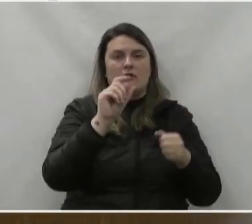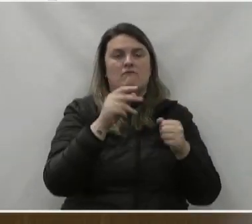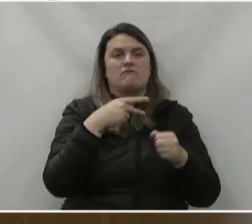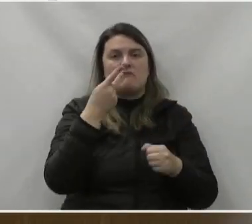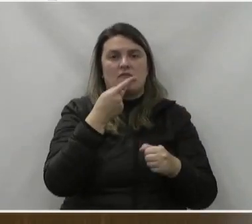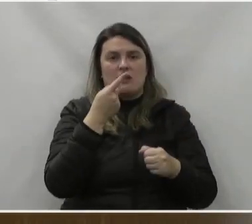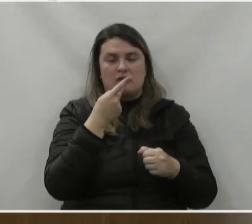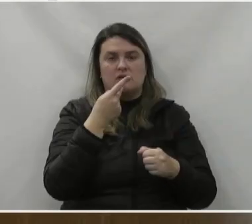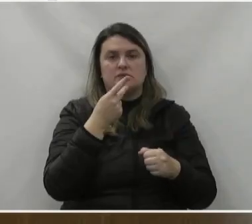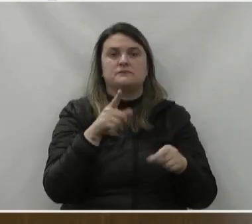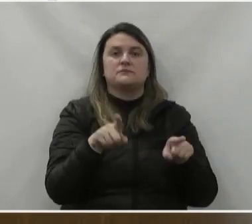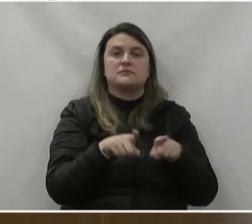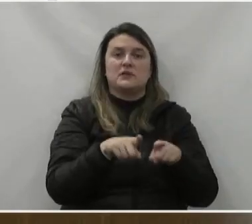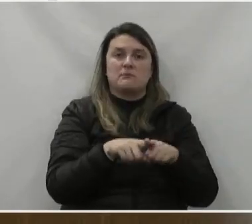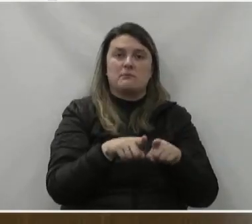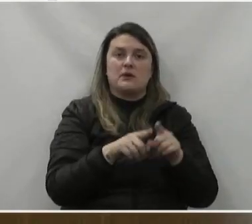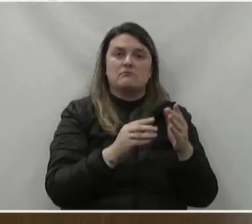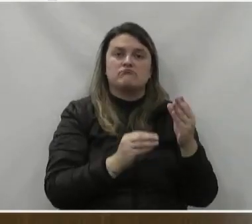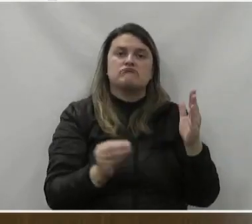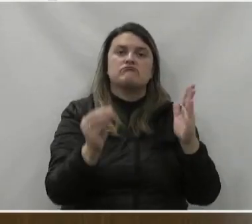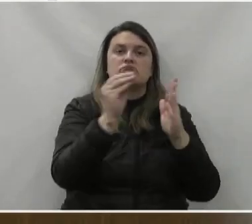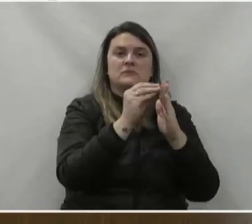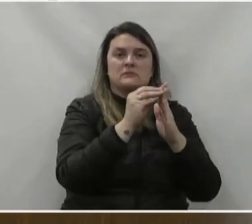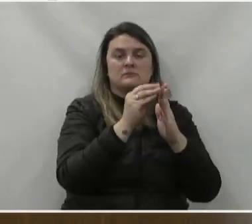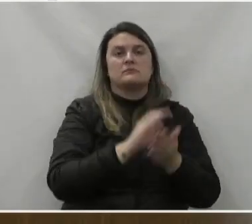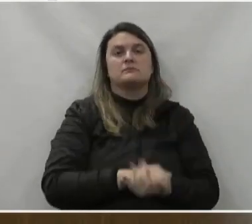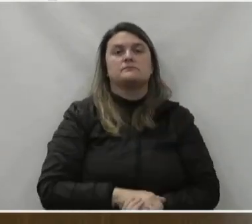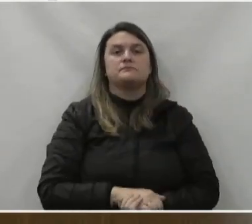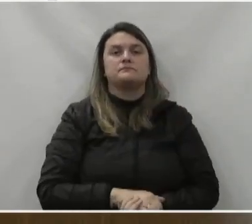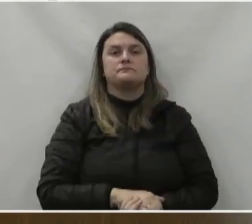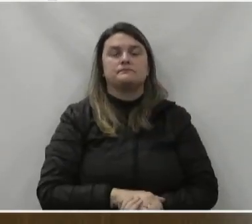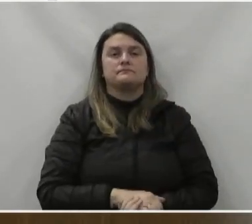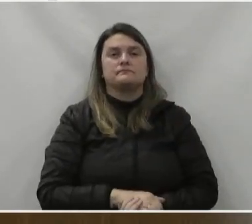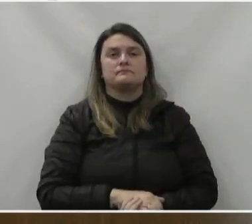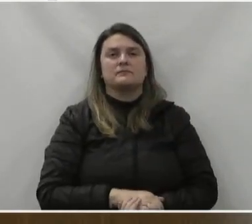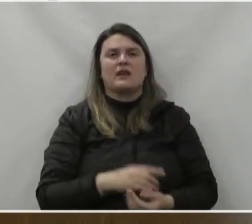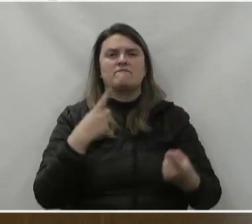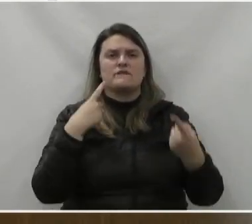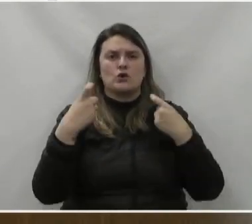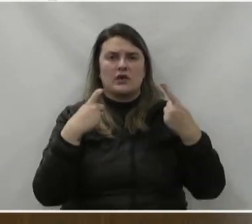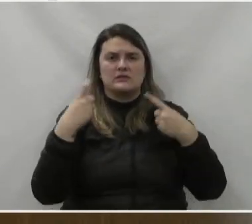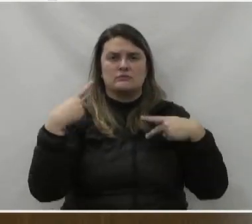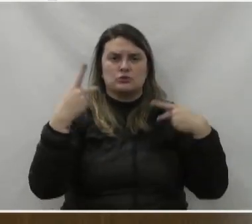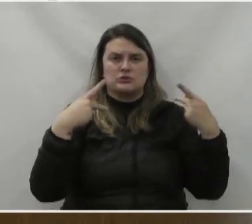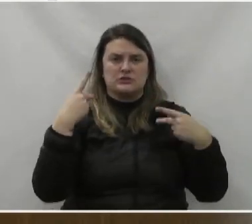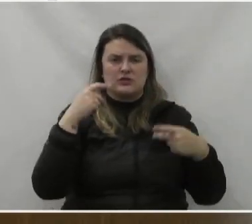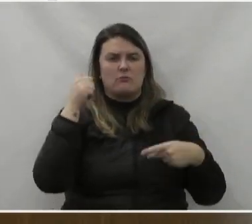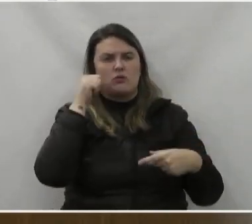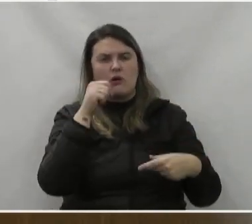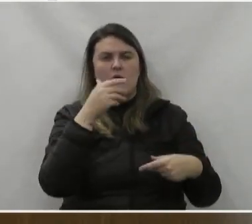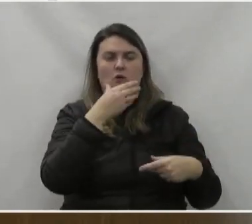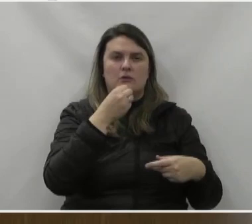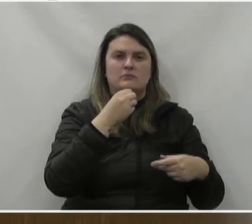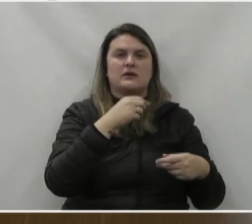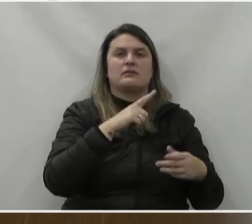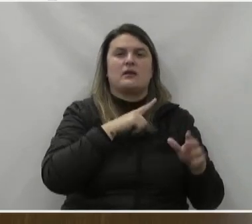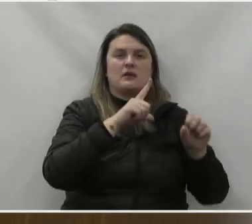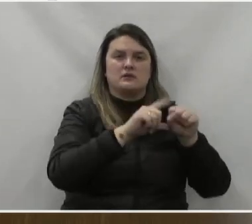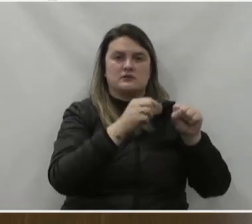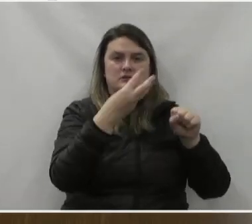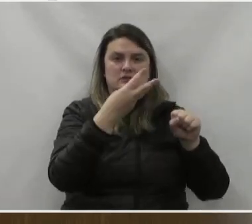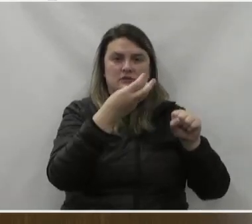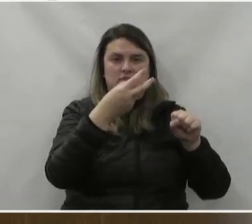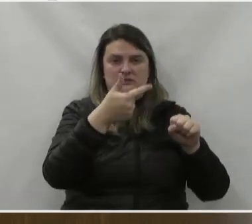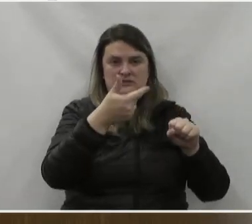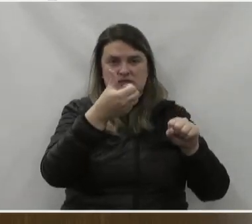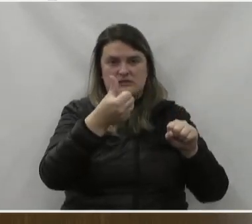de reconsideração. Já a violência política de gênero, tipificada no artigo